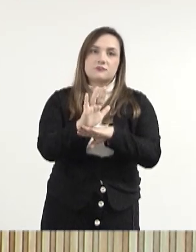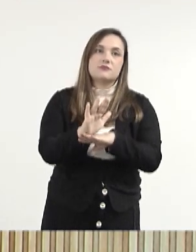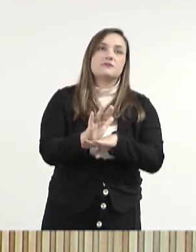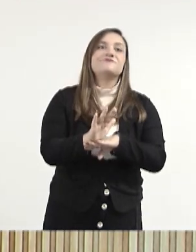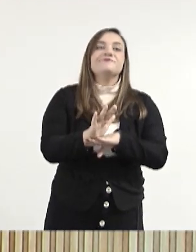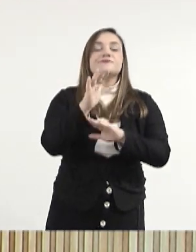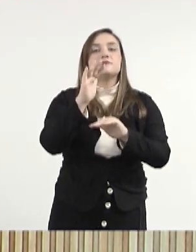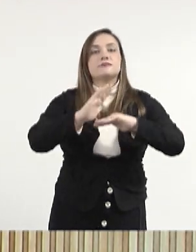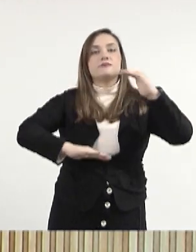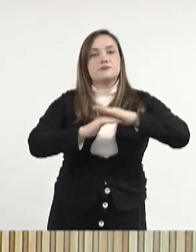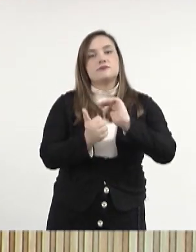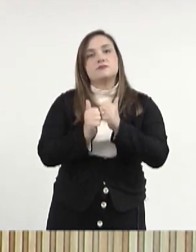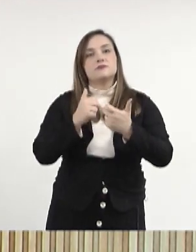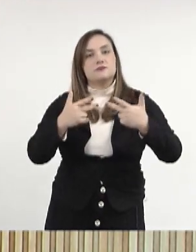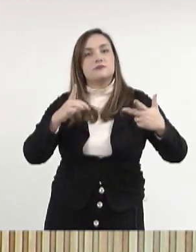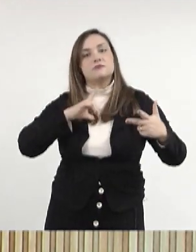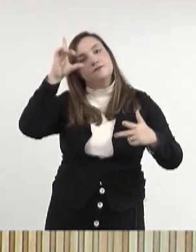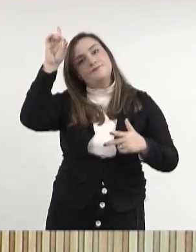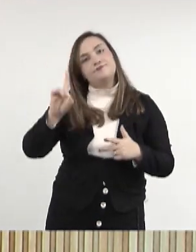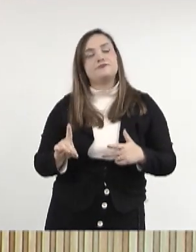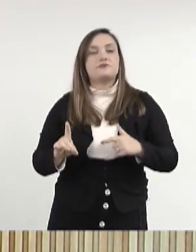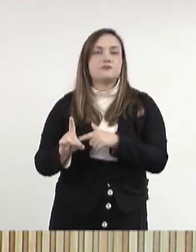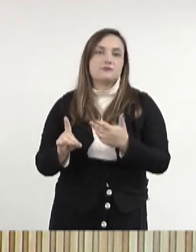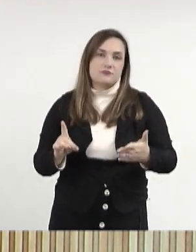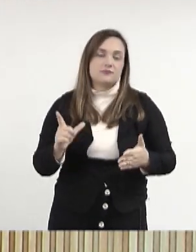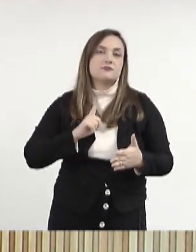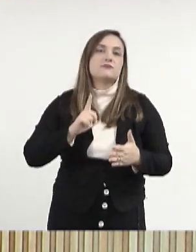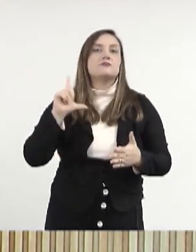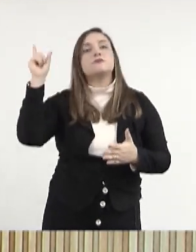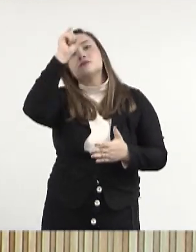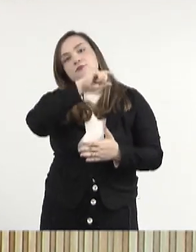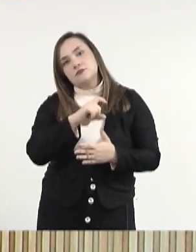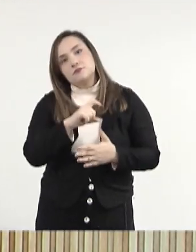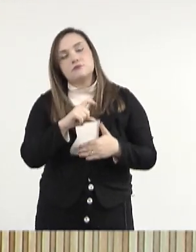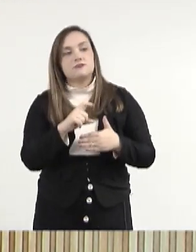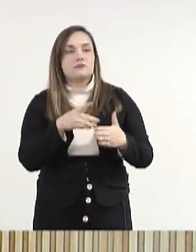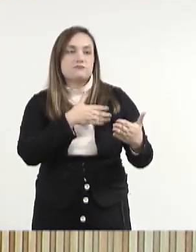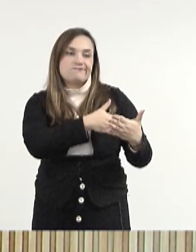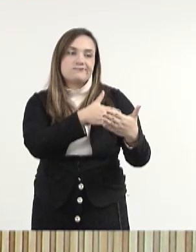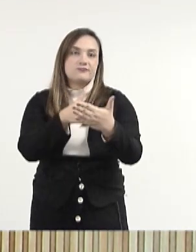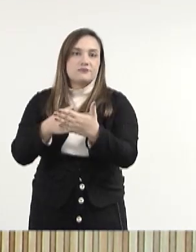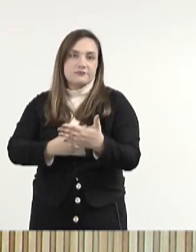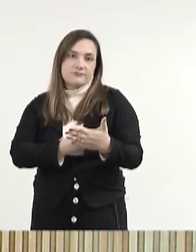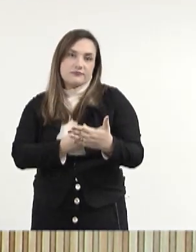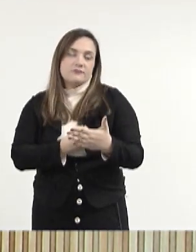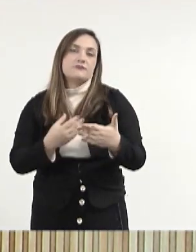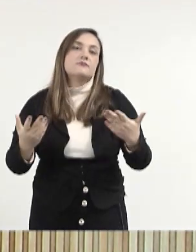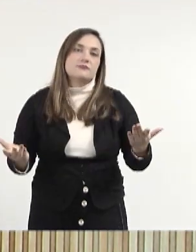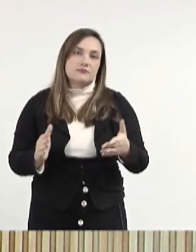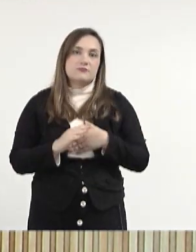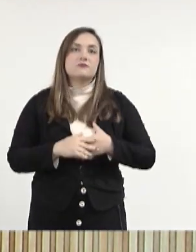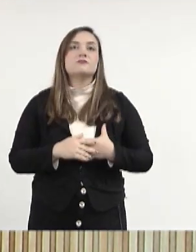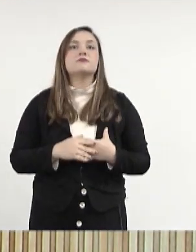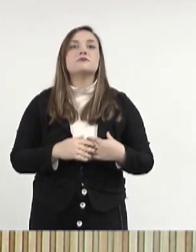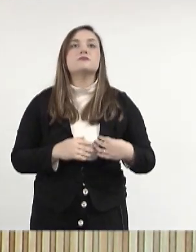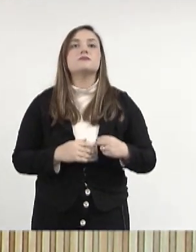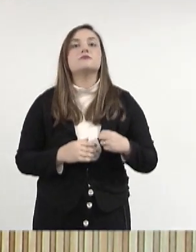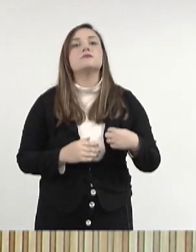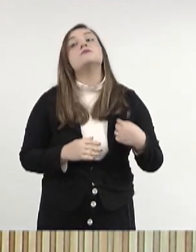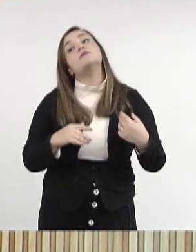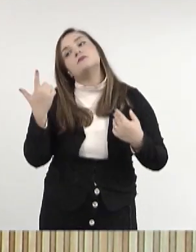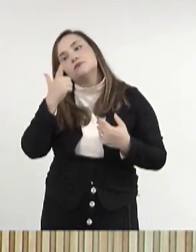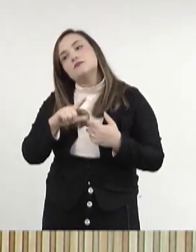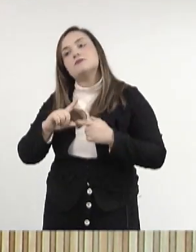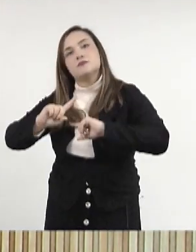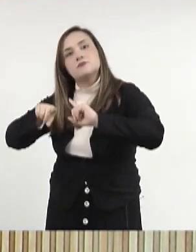esses atletas com deficiência, né, que além de terem todas as dificuldades que os atletas normalmente têm e que são superadas,